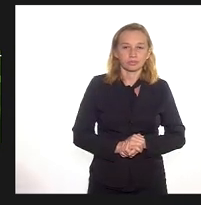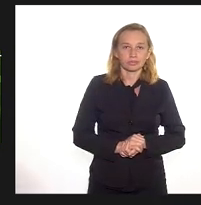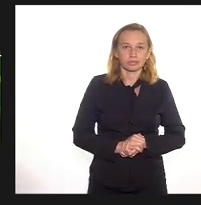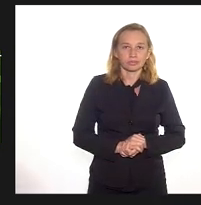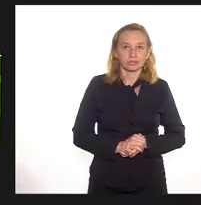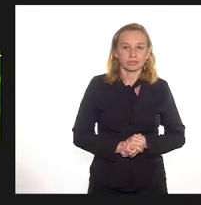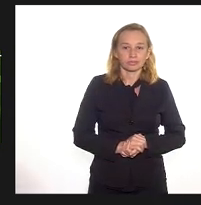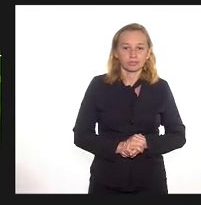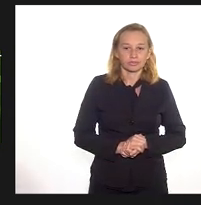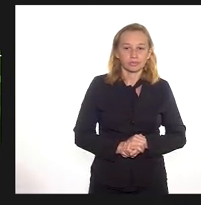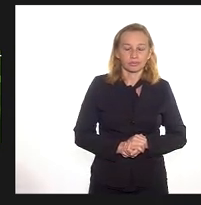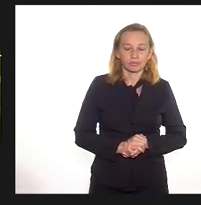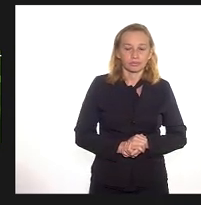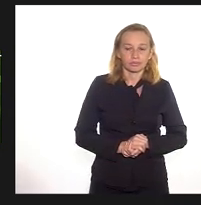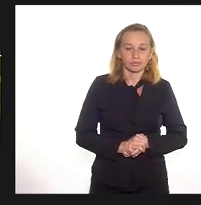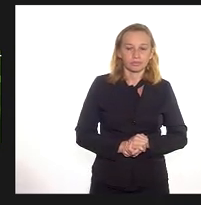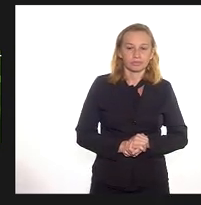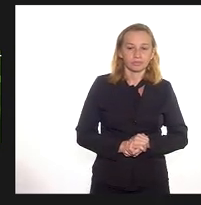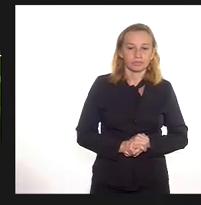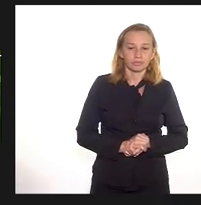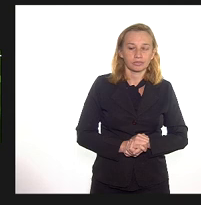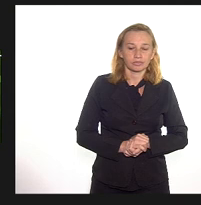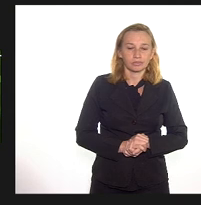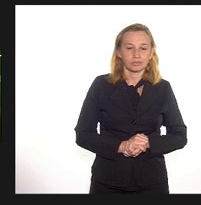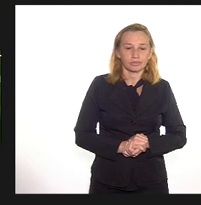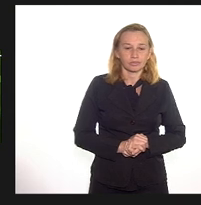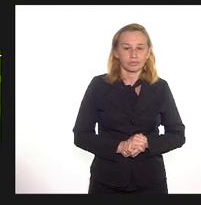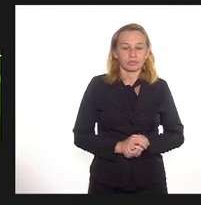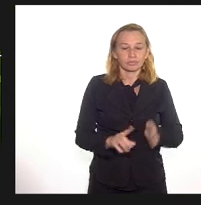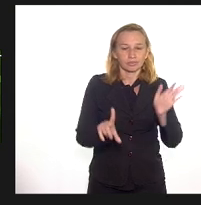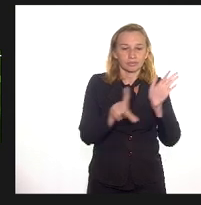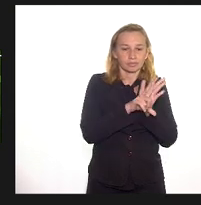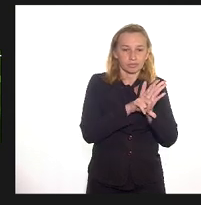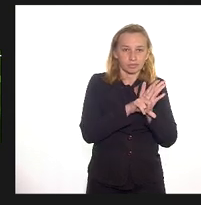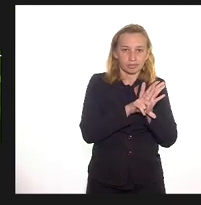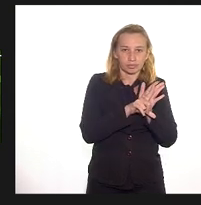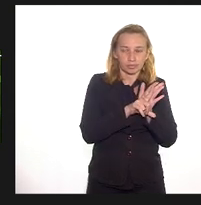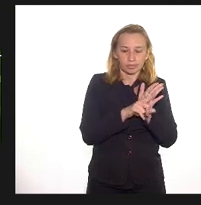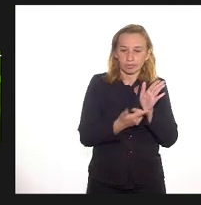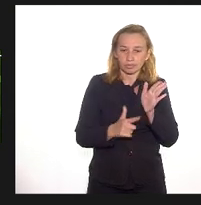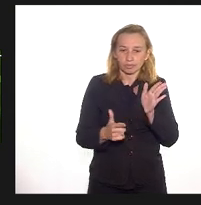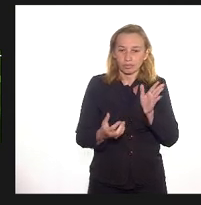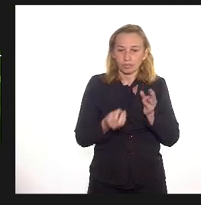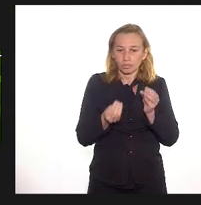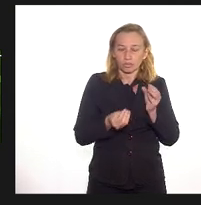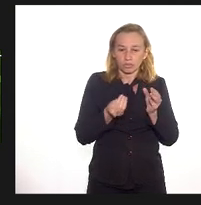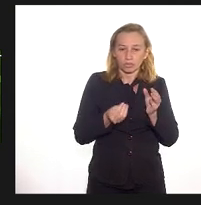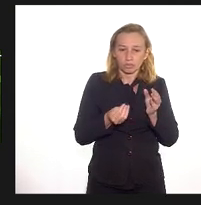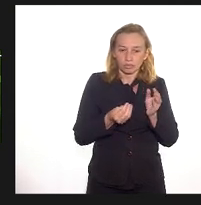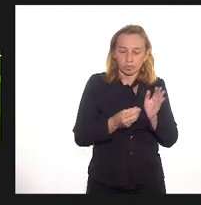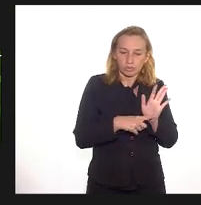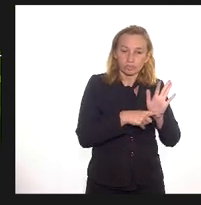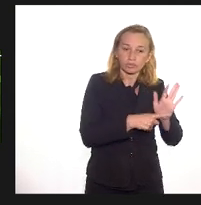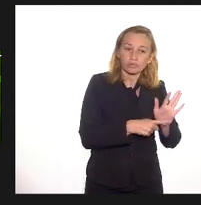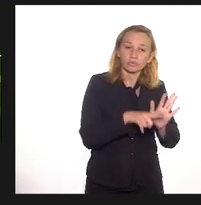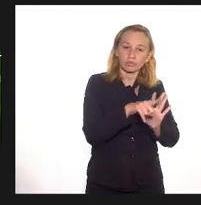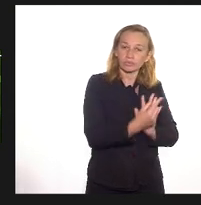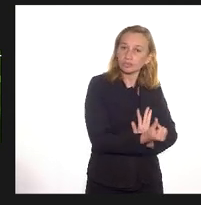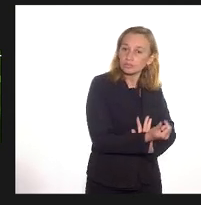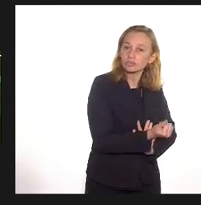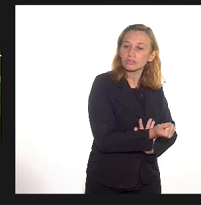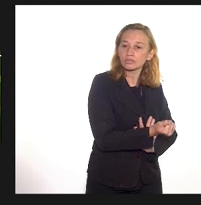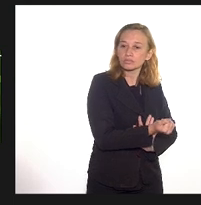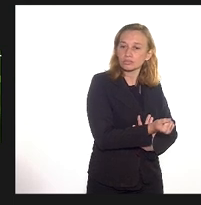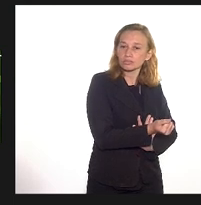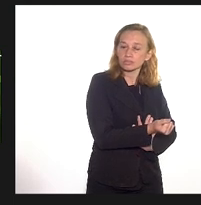ele se torna, pela legislação, irrecuperável, este custo ele